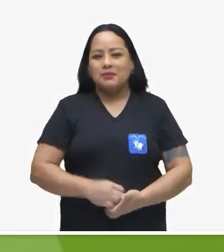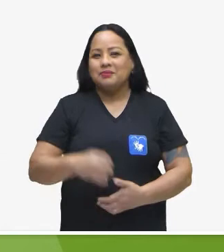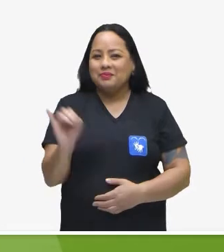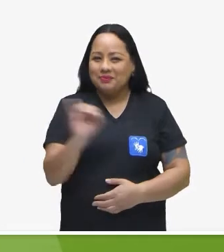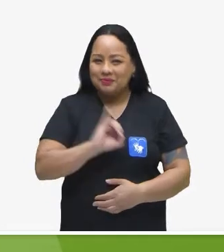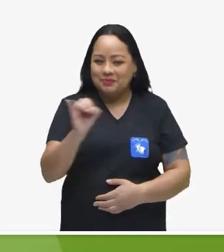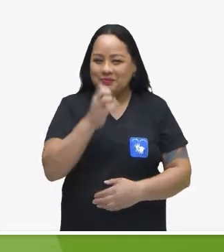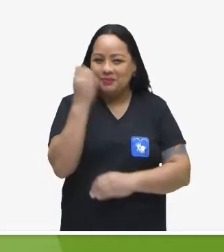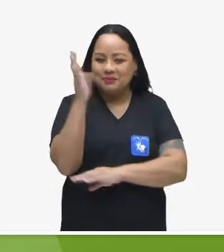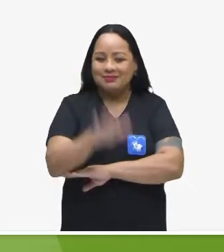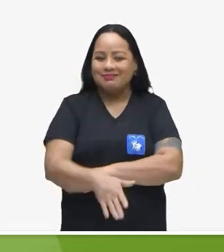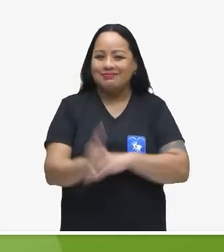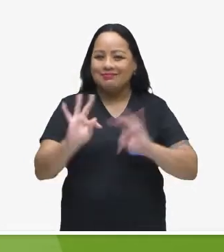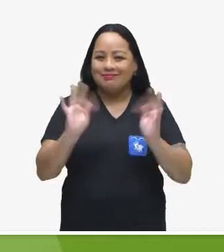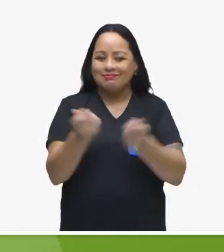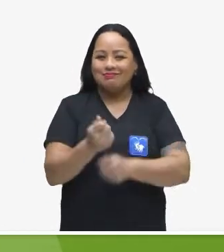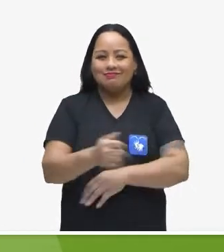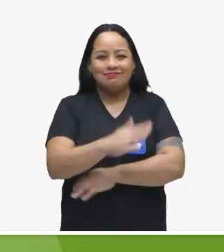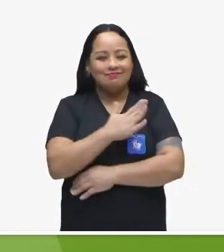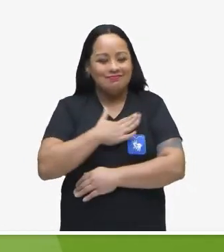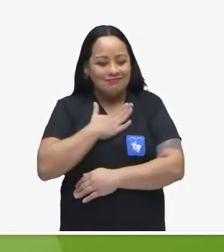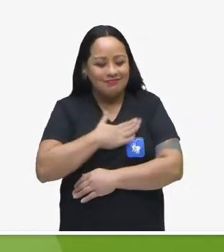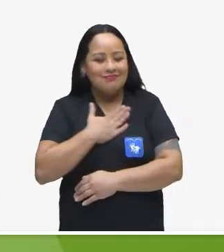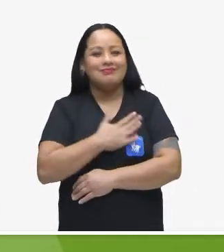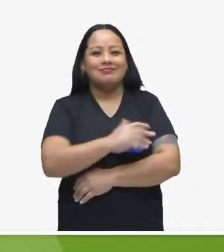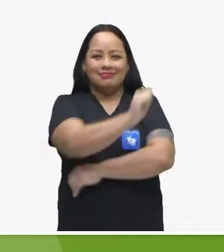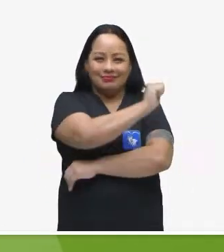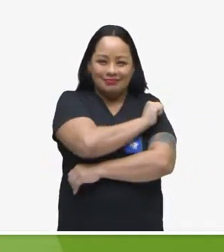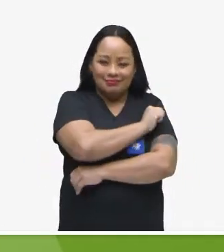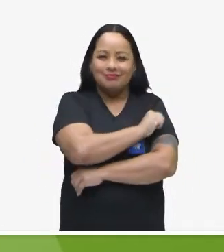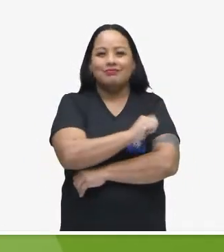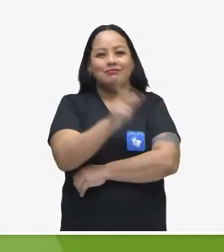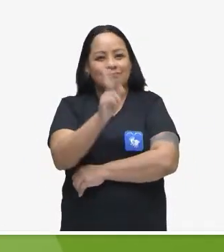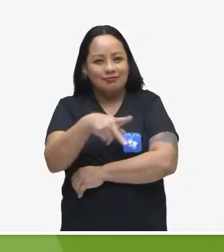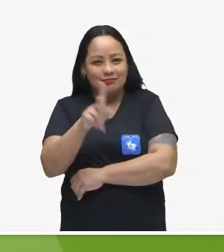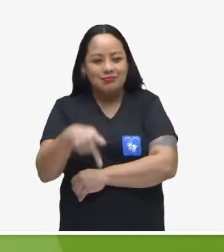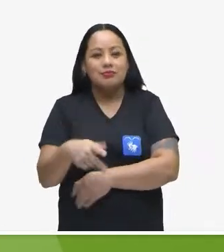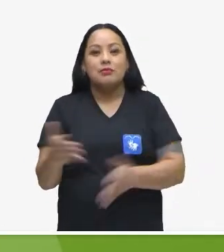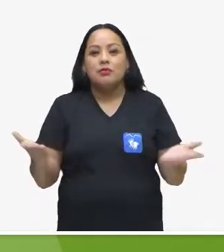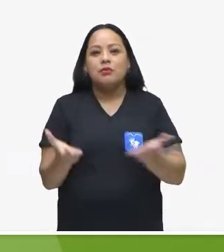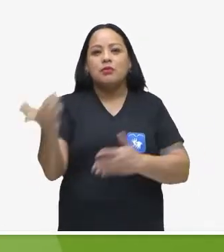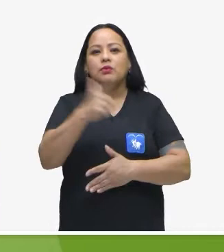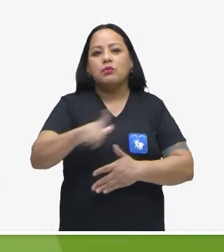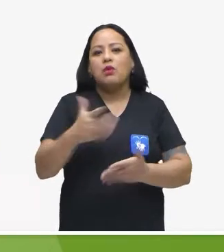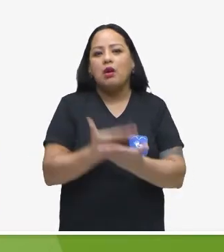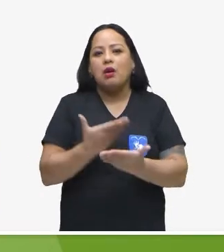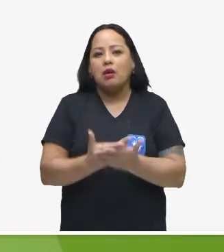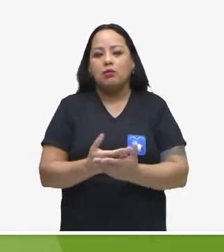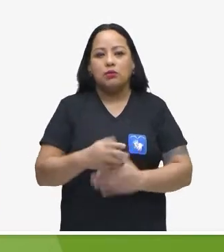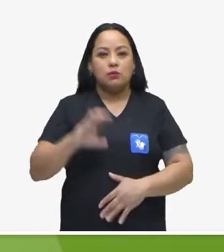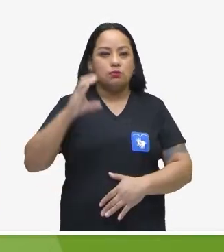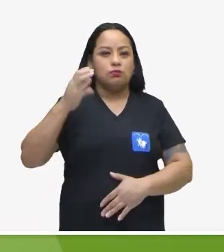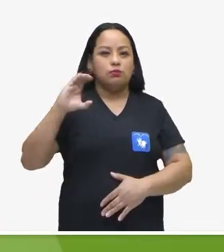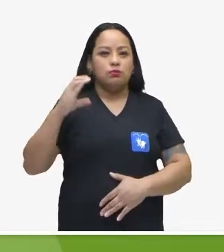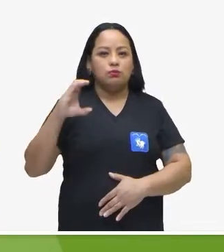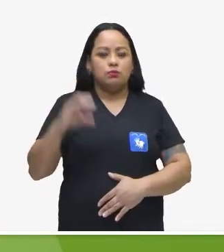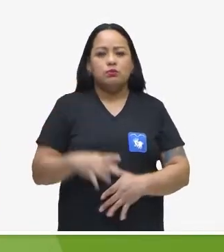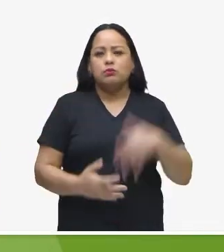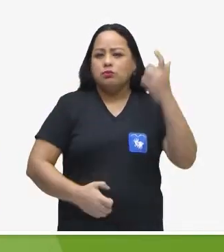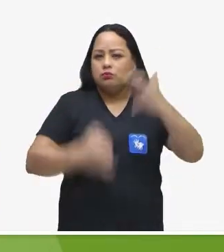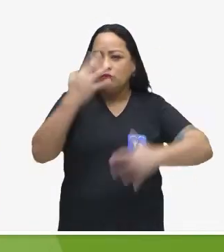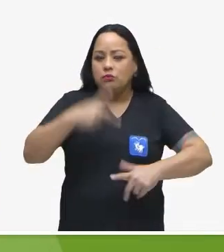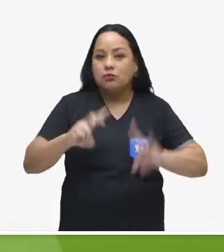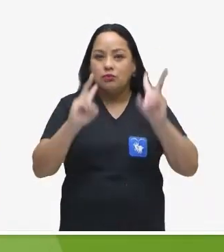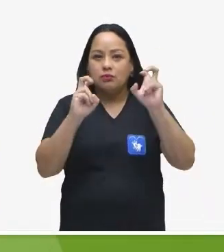Olá, boa tarde a todos, queridos alunos e queridos professores. Vamos continuar nossa aula de ciências falando dos